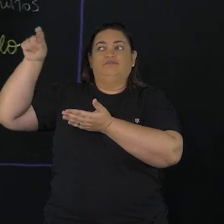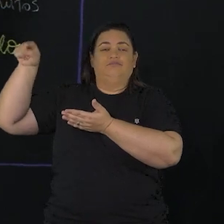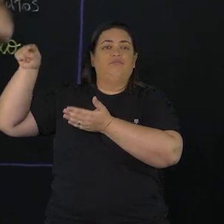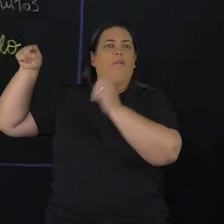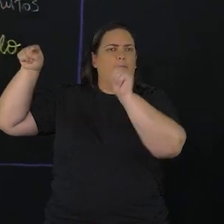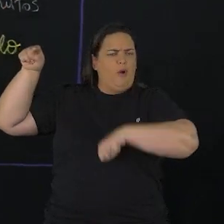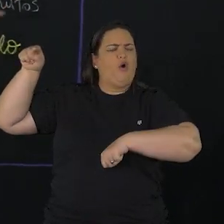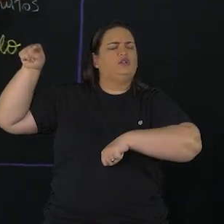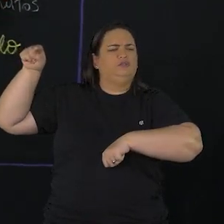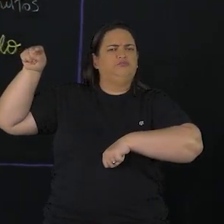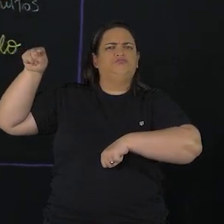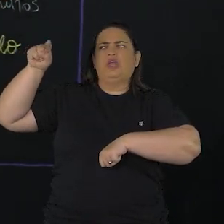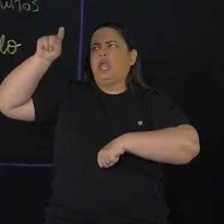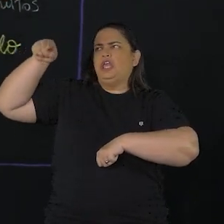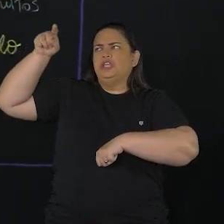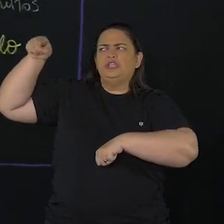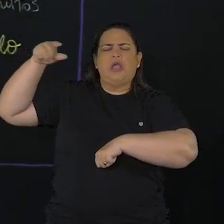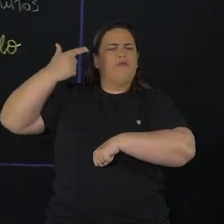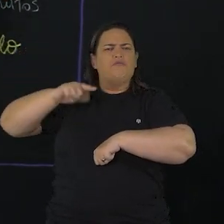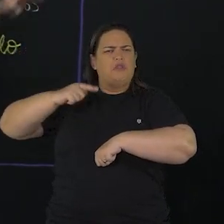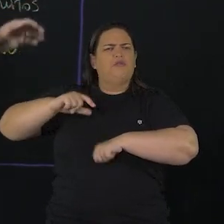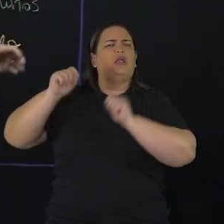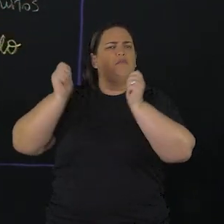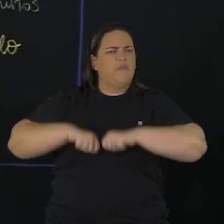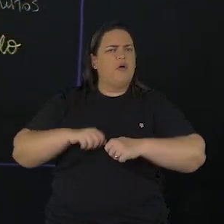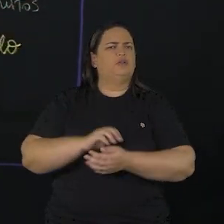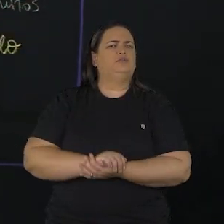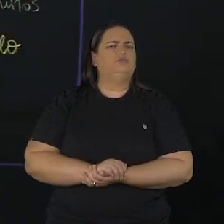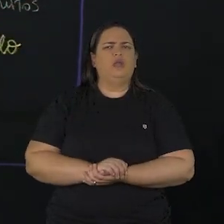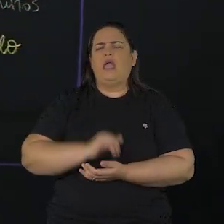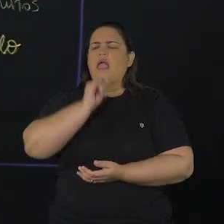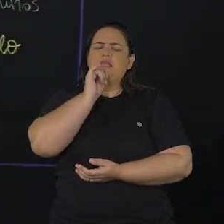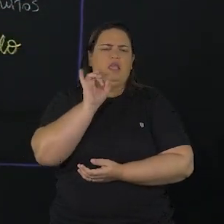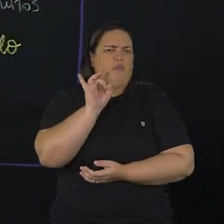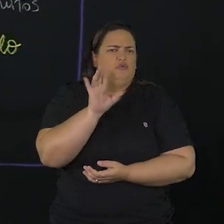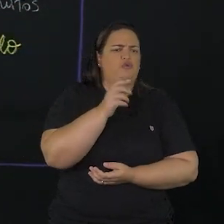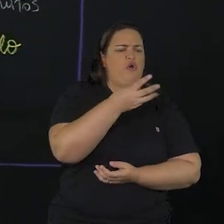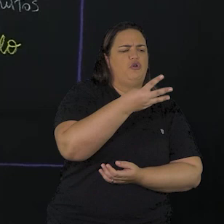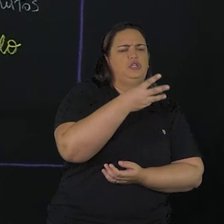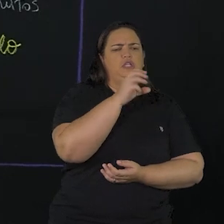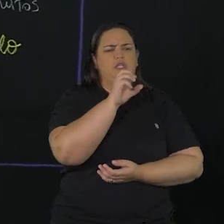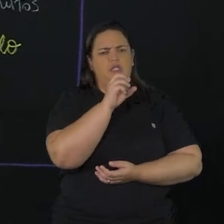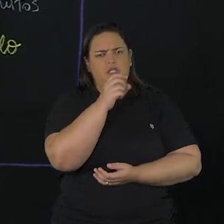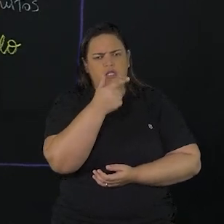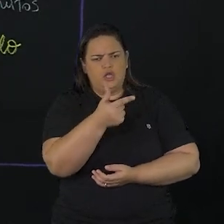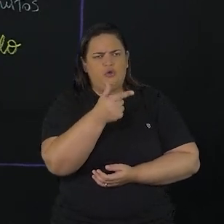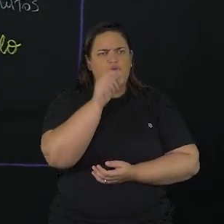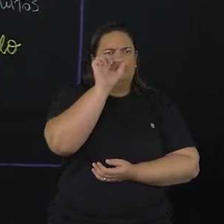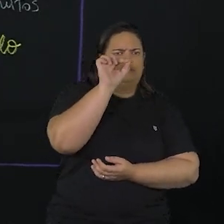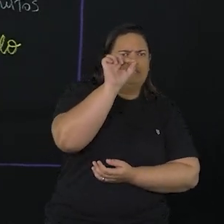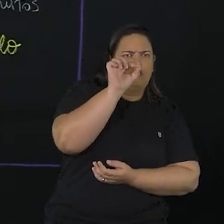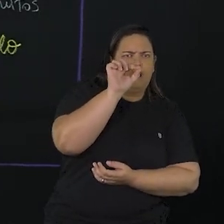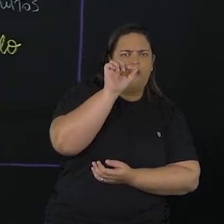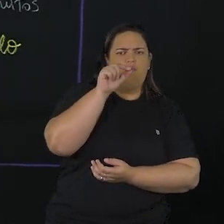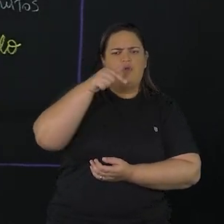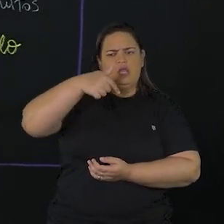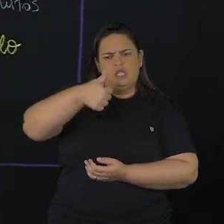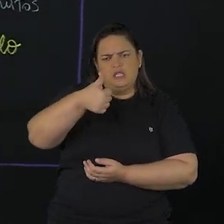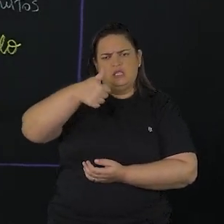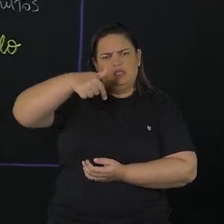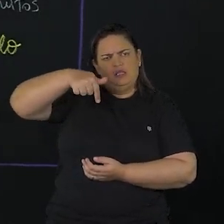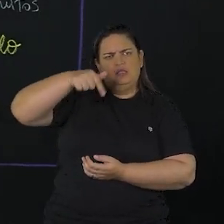segundos? Posso. Aqui poderia então ser 32 graus e 17 minutos. Eu posso não ter